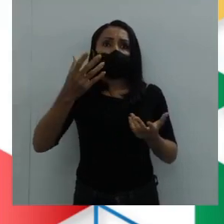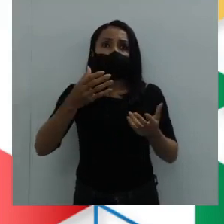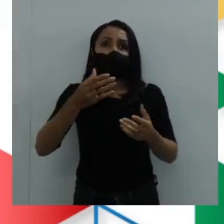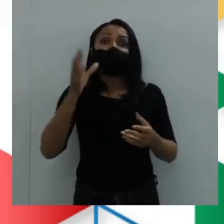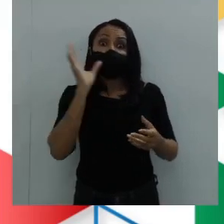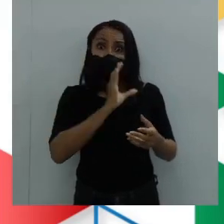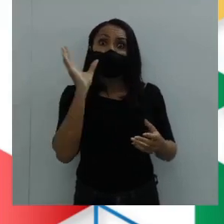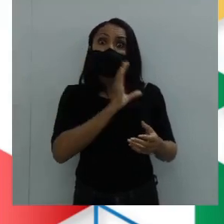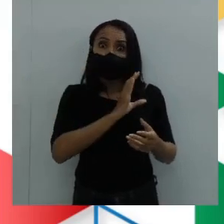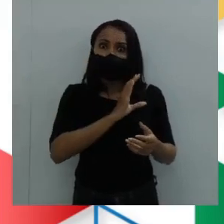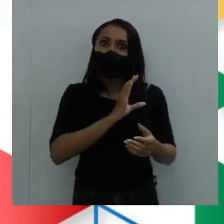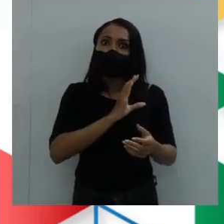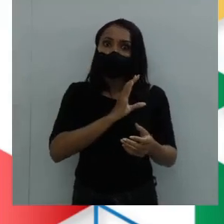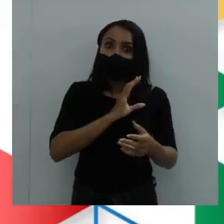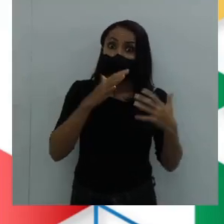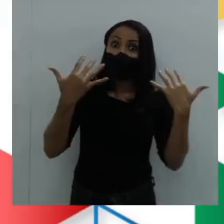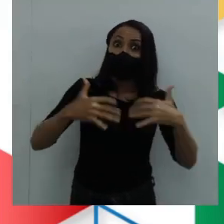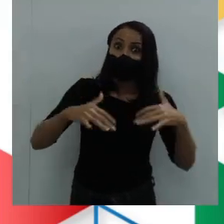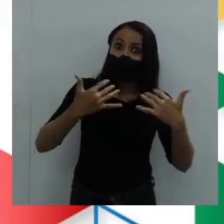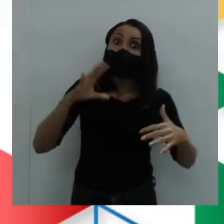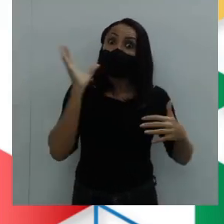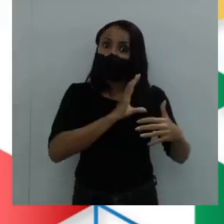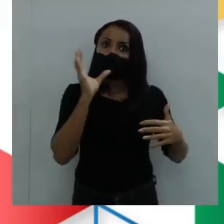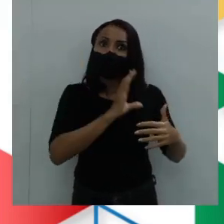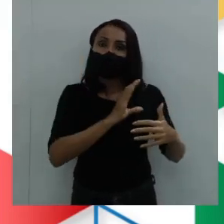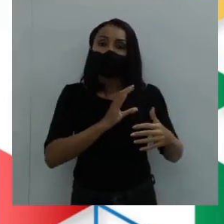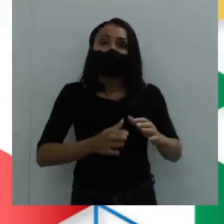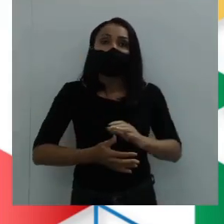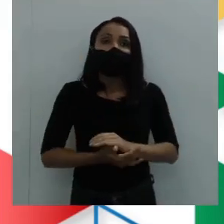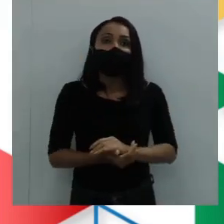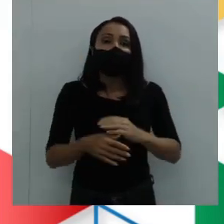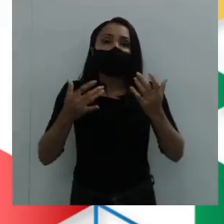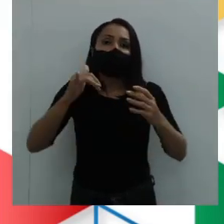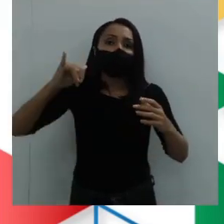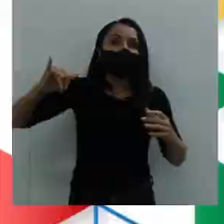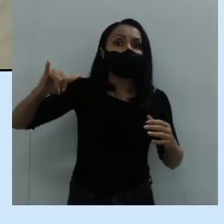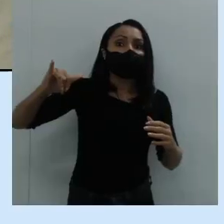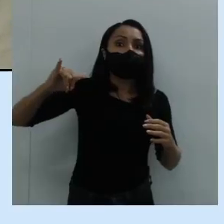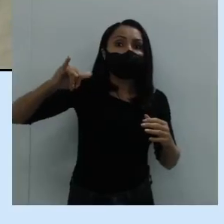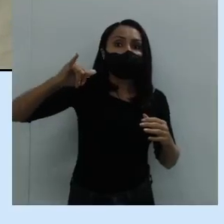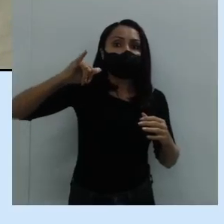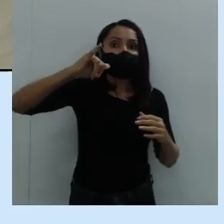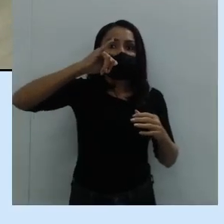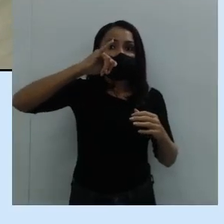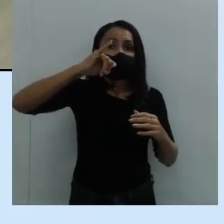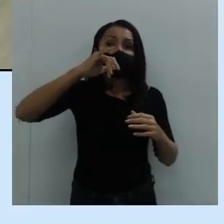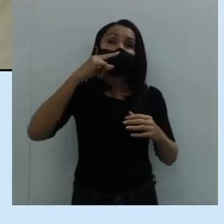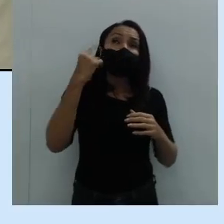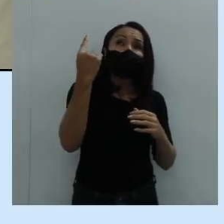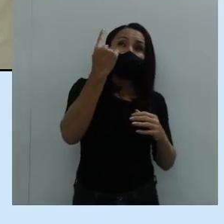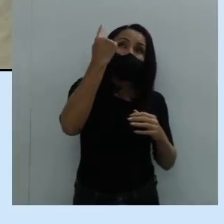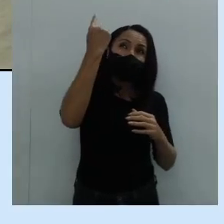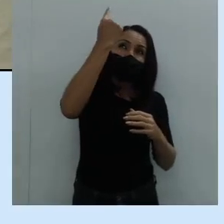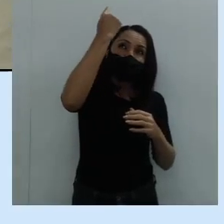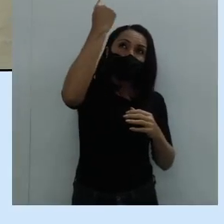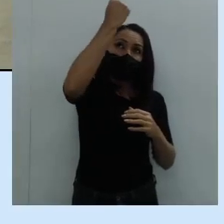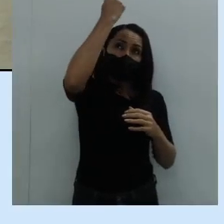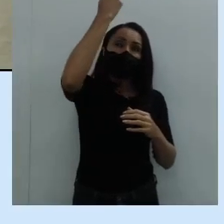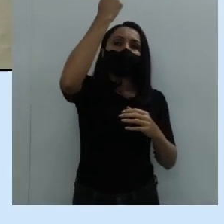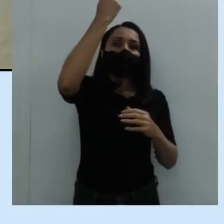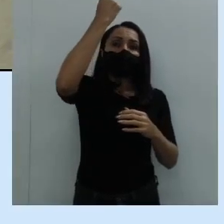rápido. Então, o aumento do número desses aviões supersônicos, que por voarem ali em grandes altitudes, ele vai